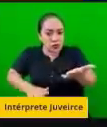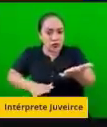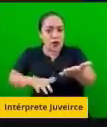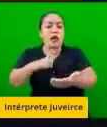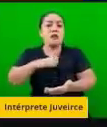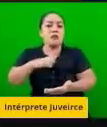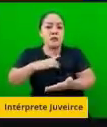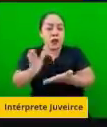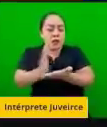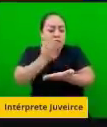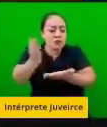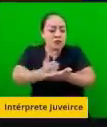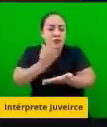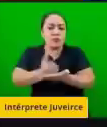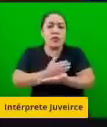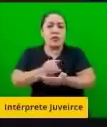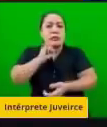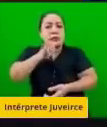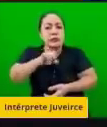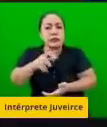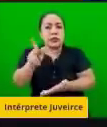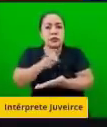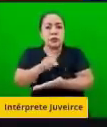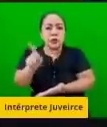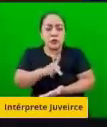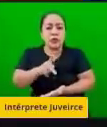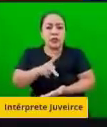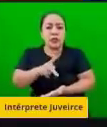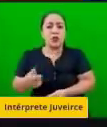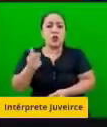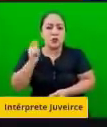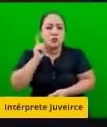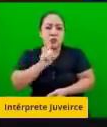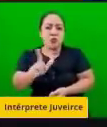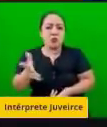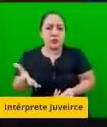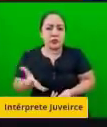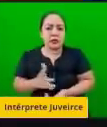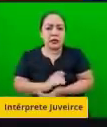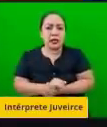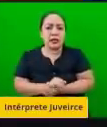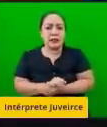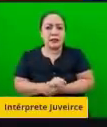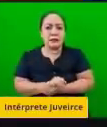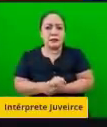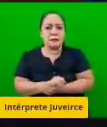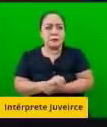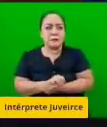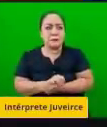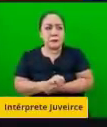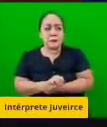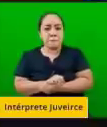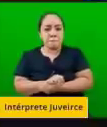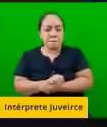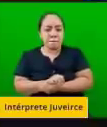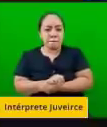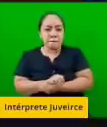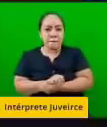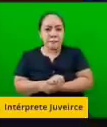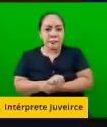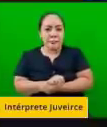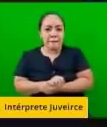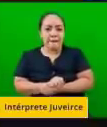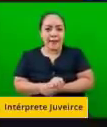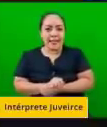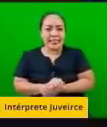já fazer as correções ou não, pontuar, por exemplo, quais as dificuldades de aprendizagem que já podem ser observadas